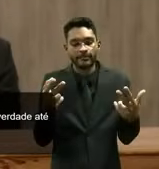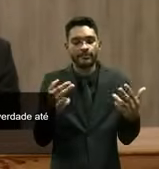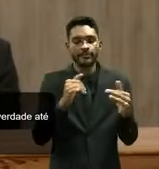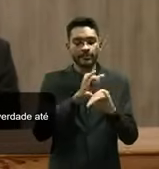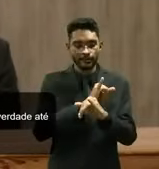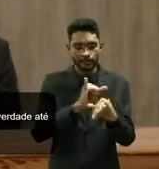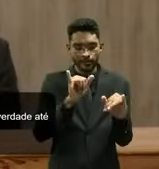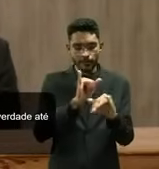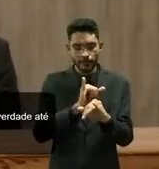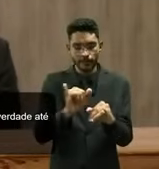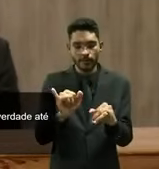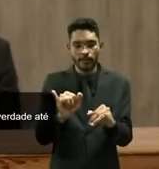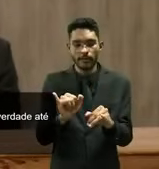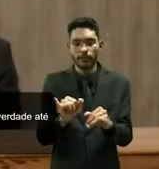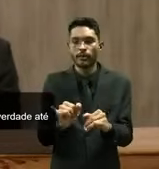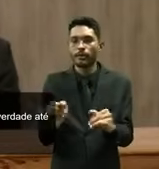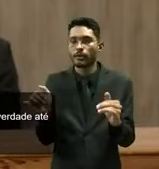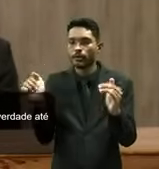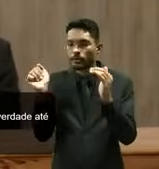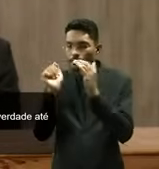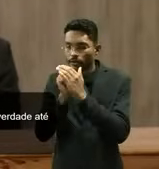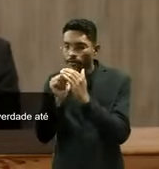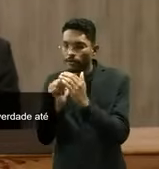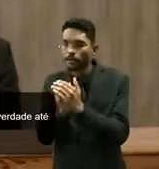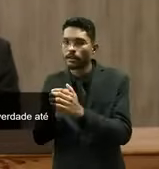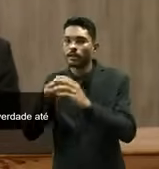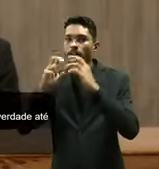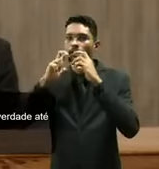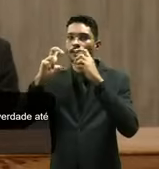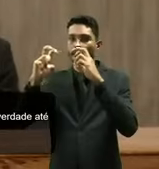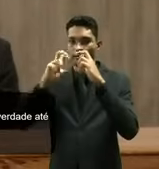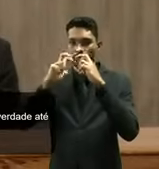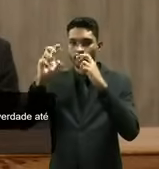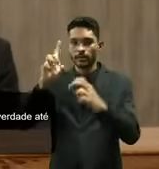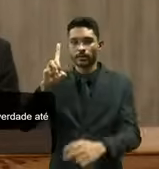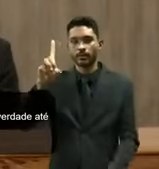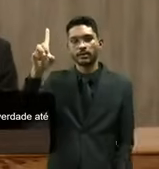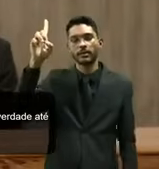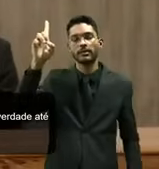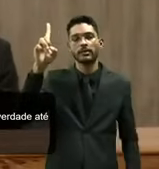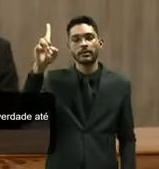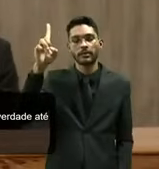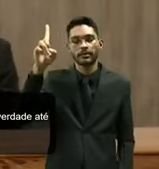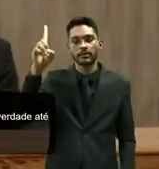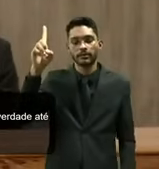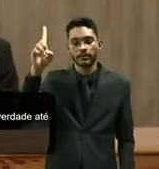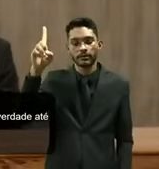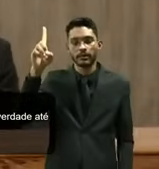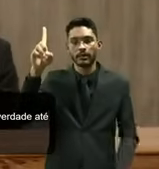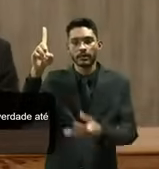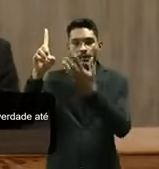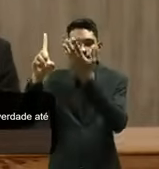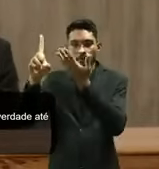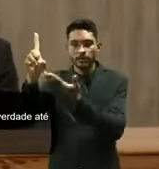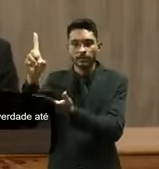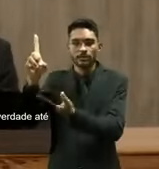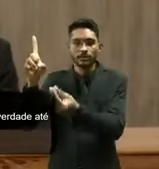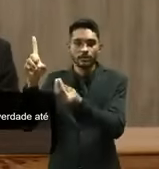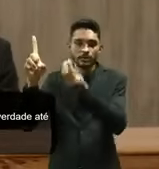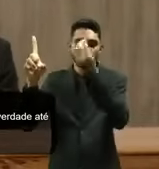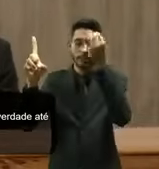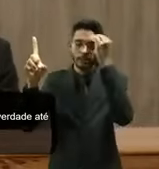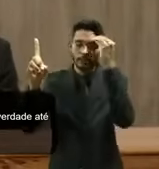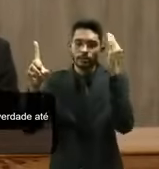glorificaram a Deus dizendo na verdade até os Gentil Deus deu arrependimento para